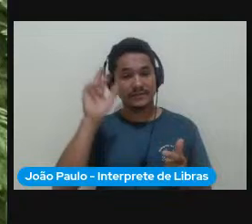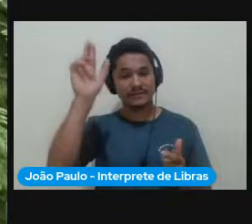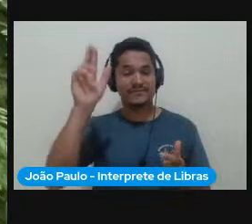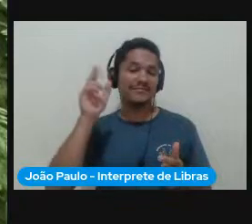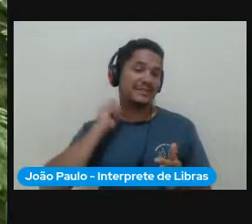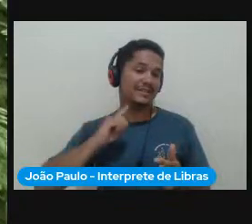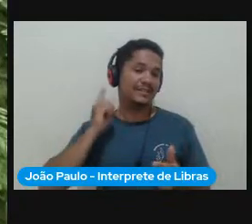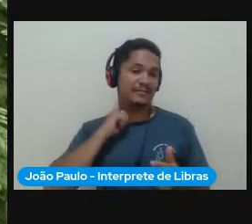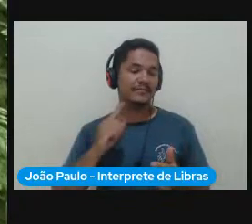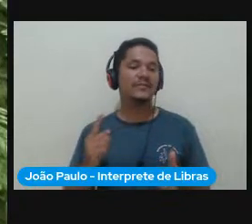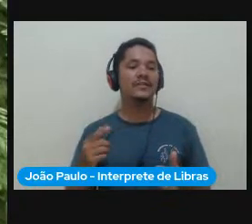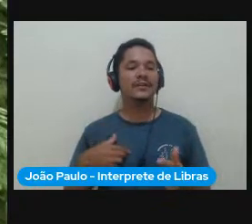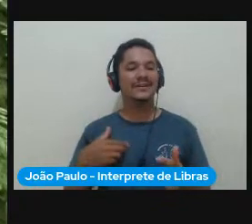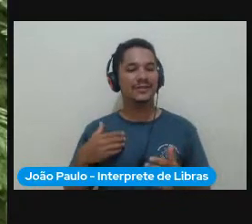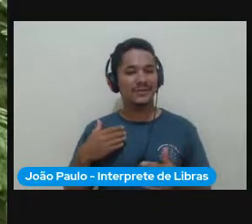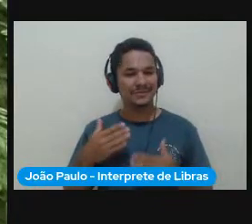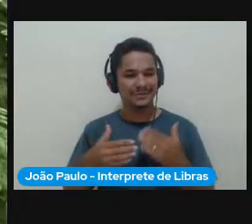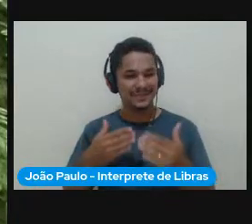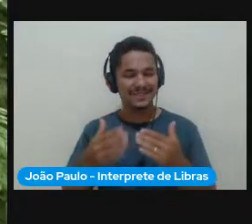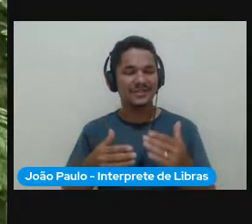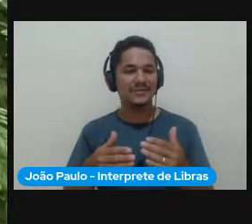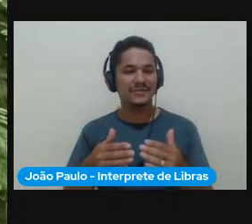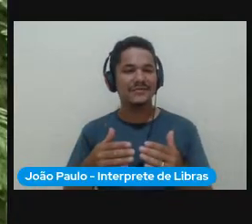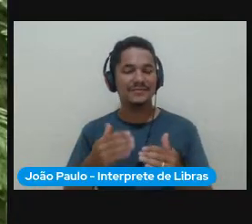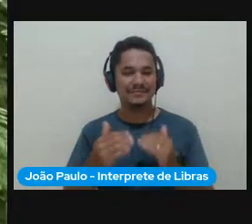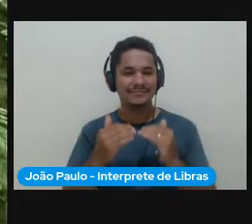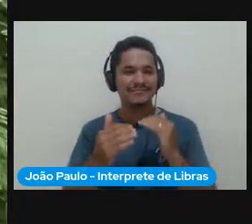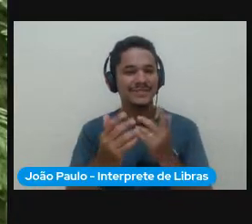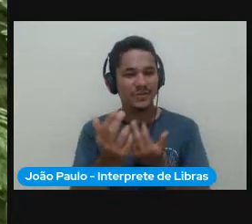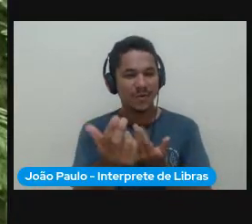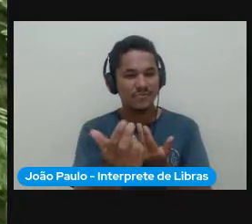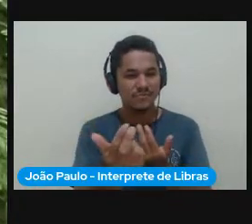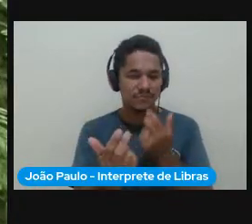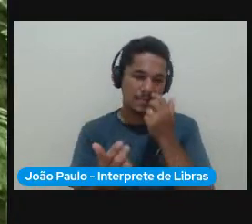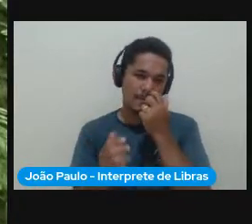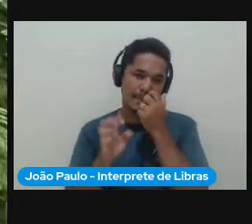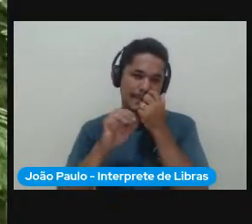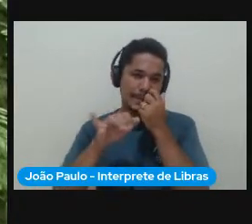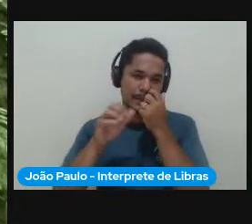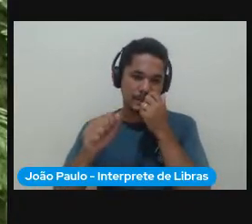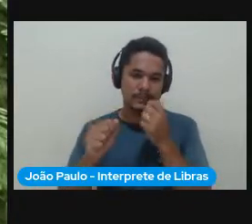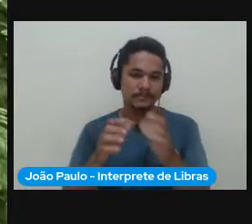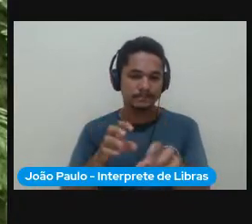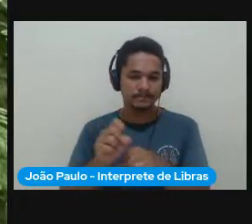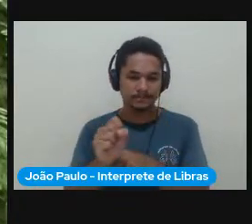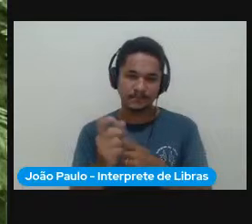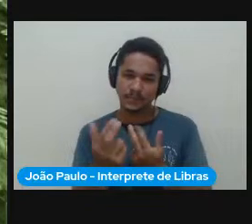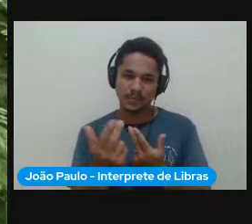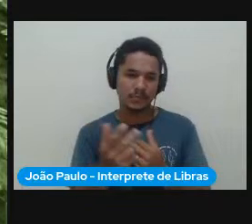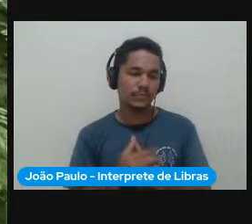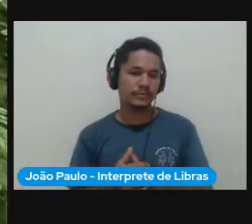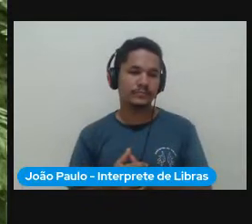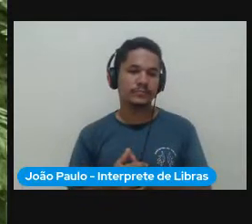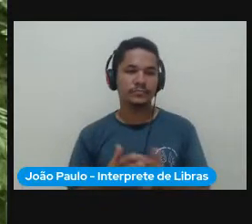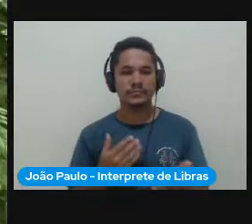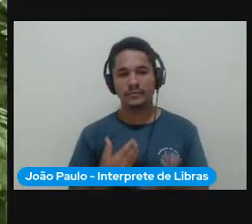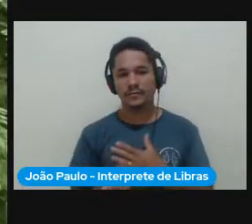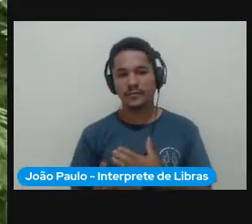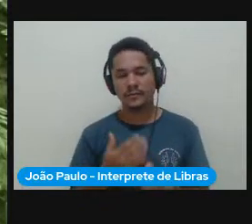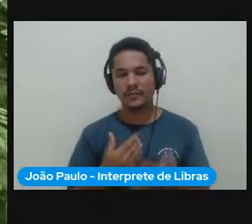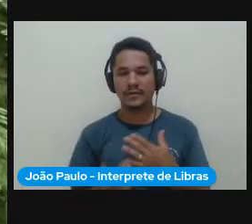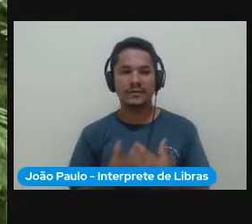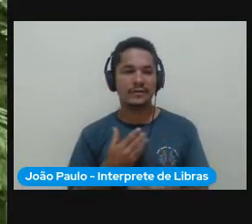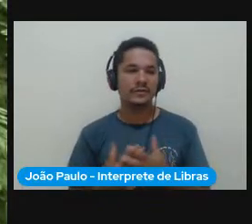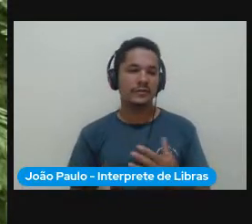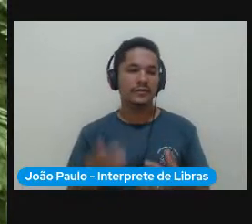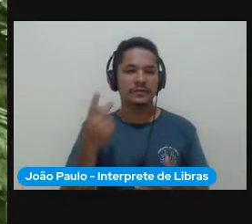que eu passei por um processo como vocês aqui do EJA. Então, eu digo muito que, independente de qual seja o